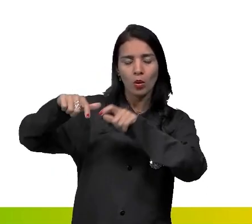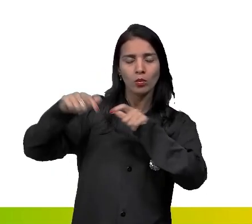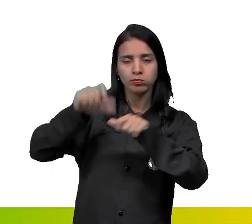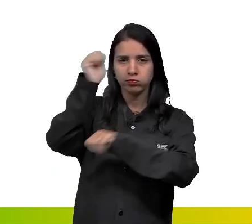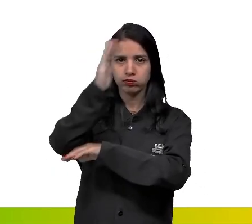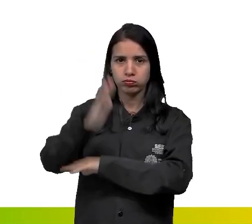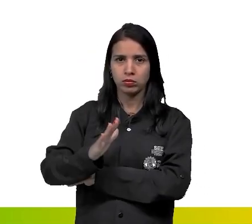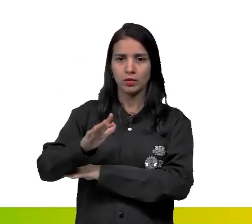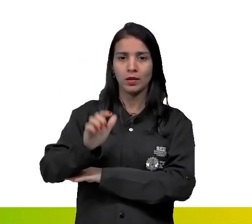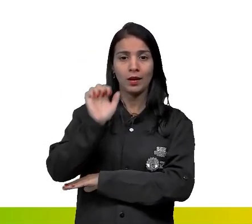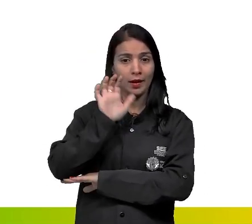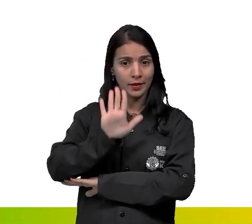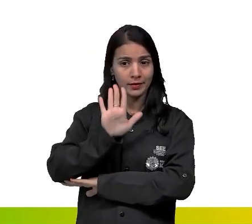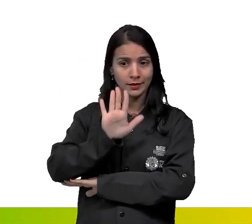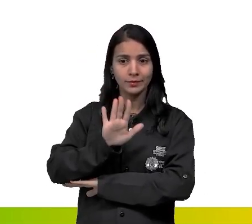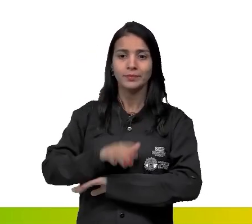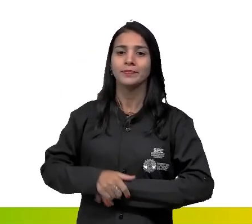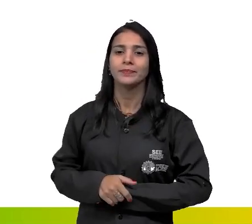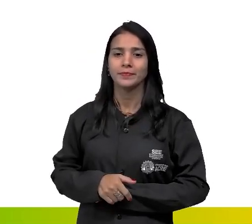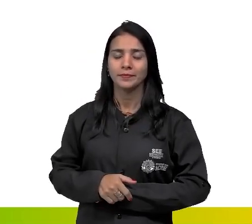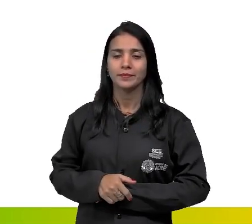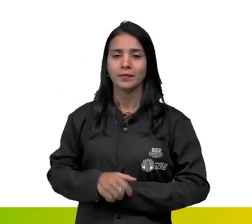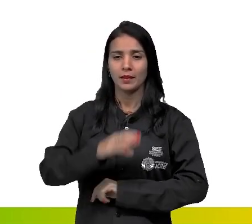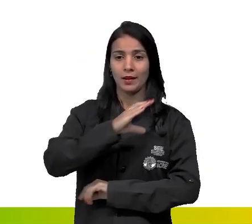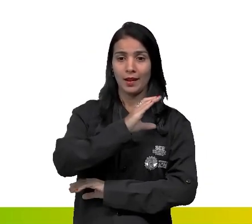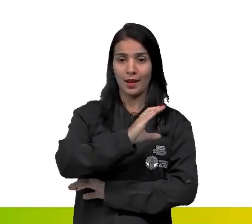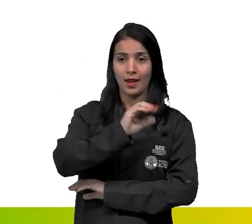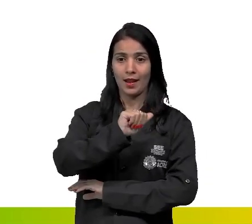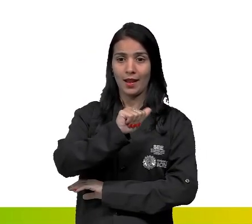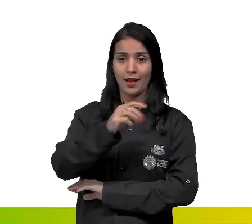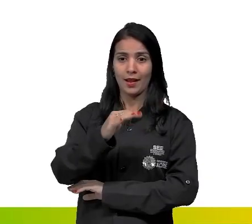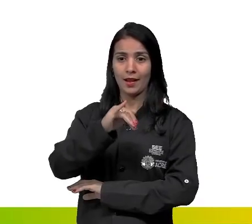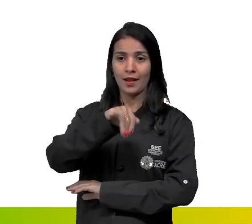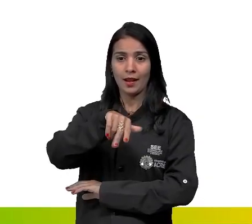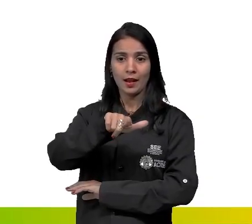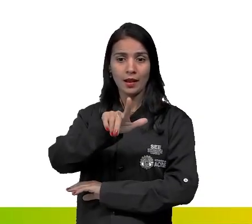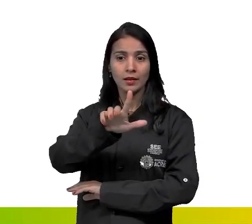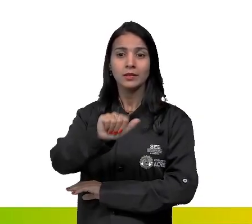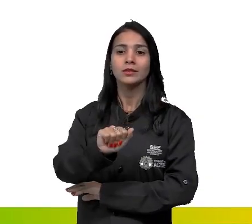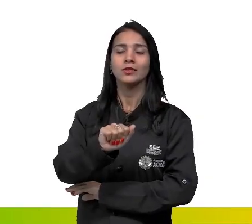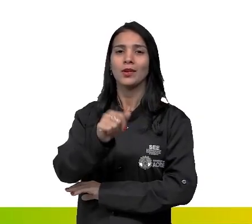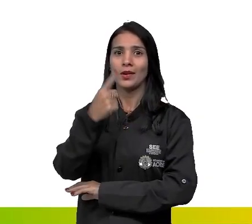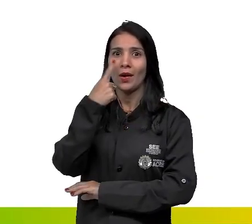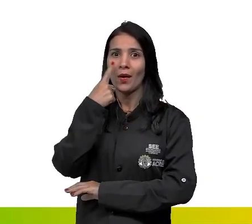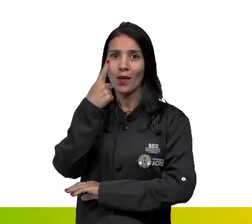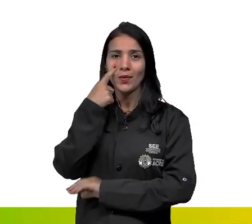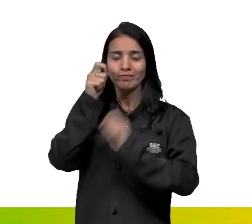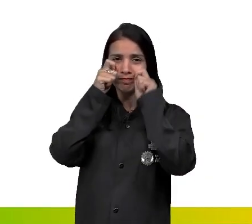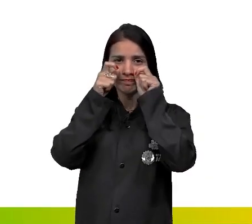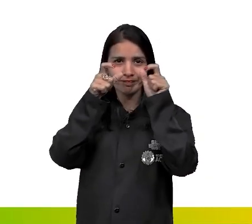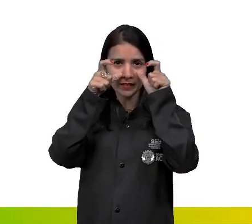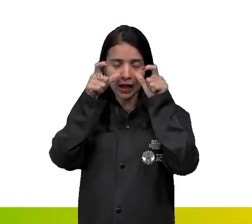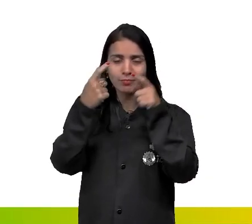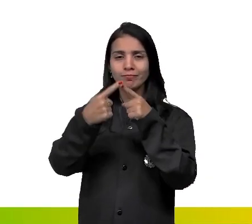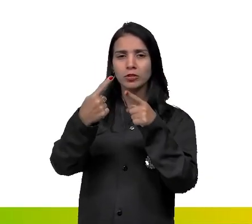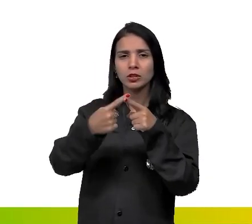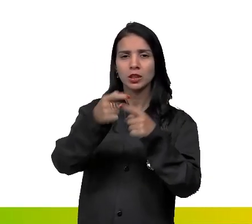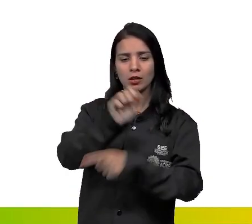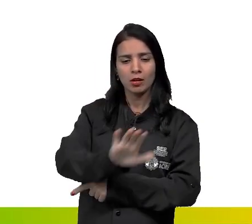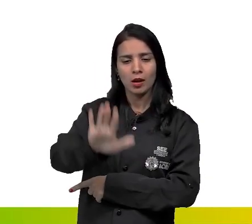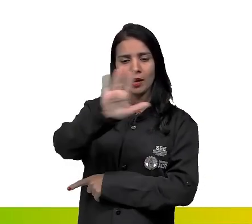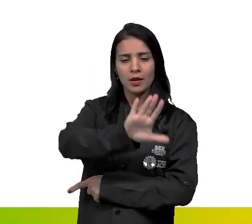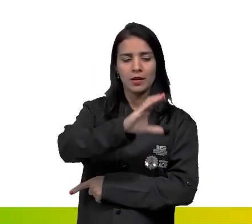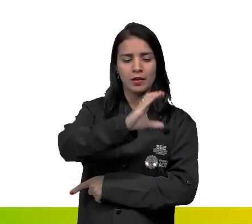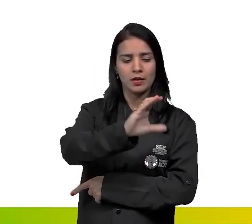brasileiro. Próximo bioma, a gente tem o bioma da Caatinga. Olha que interessante, pessoal. O bioma da Caatinga,